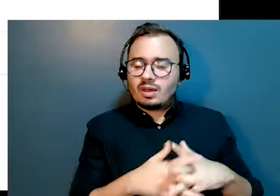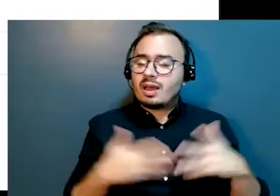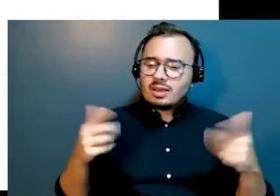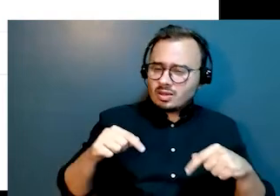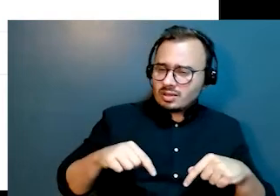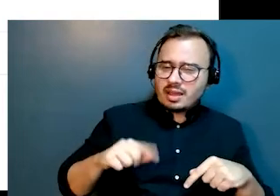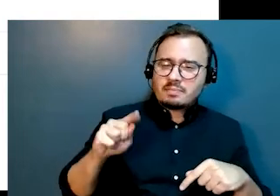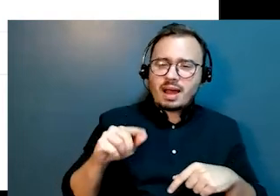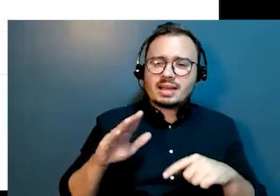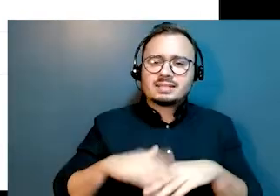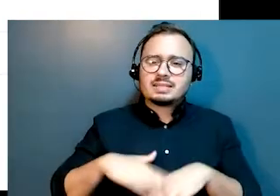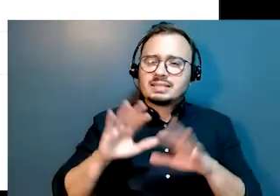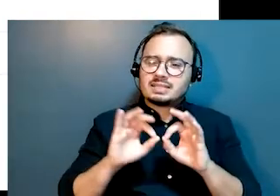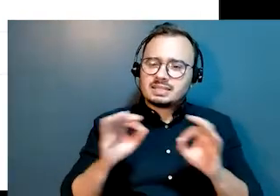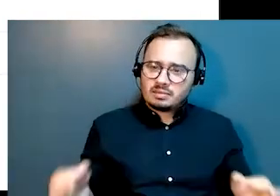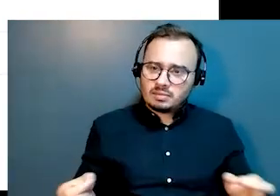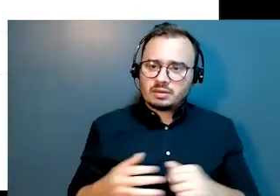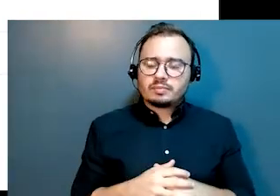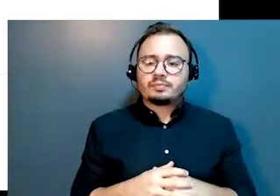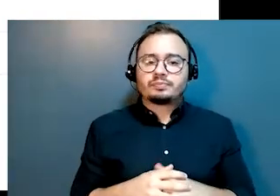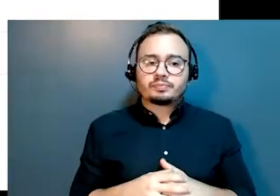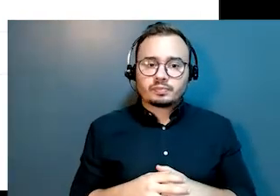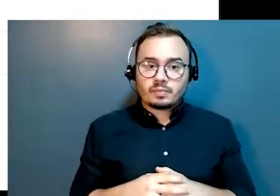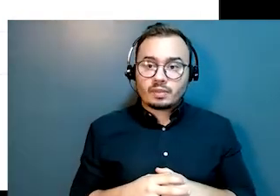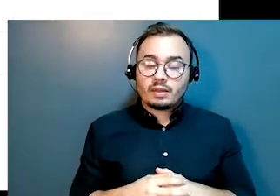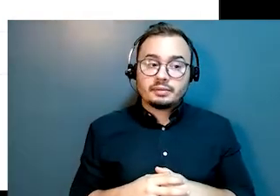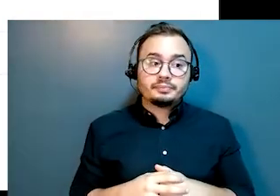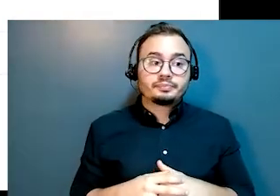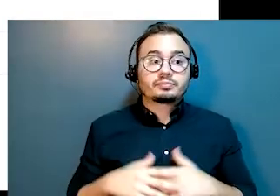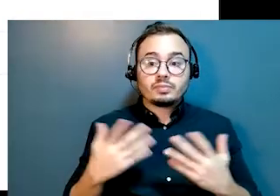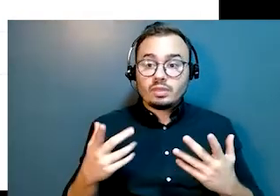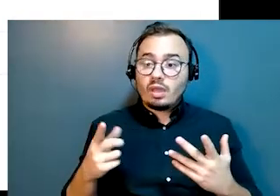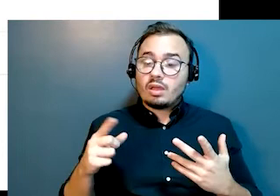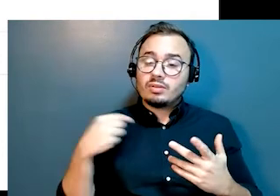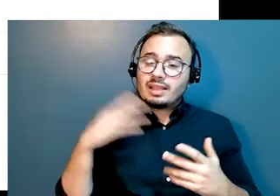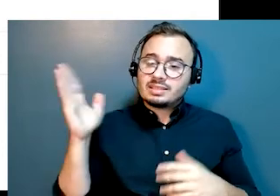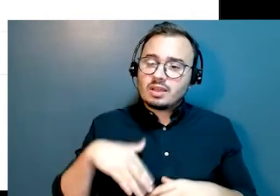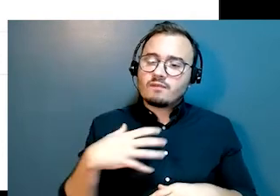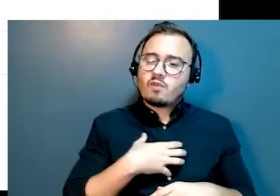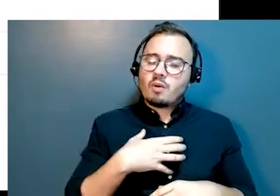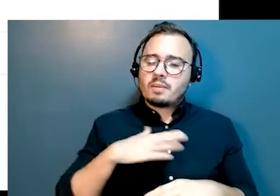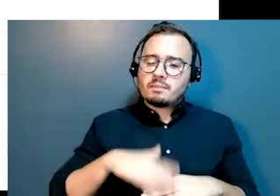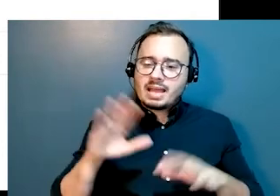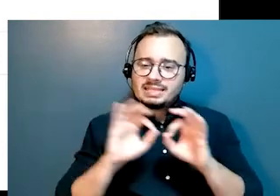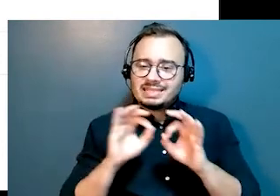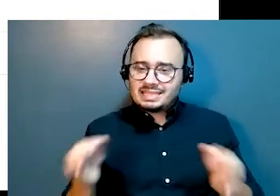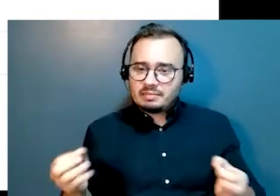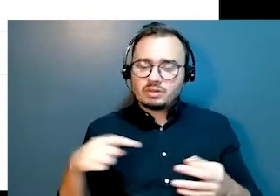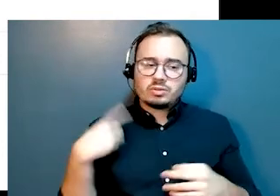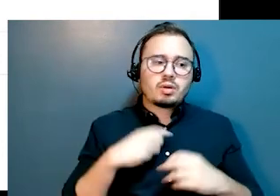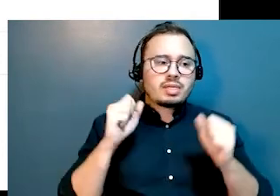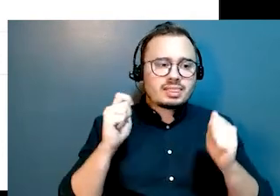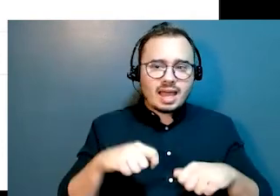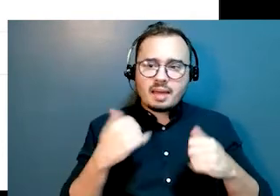da pausa para a apresentação do Neil Ford. E a gente vai trazer uma forma mais simples que a gente pode brincar em casa com uma